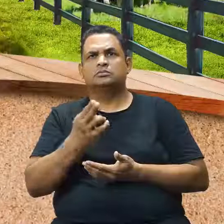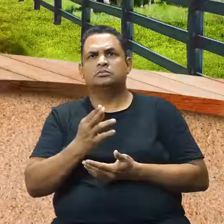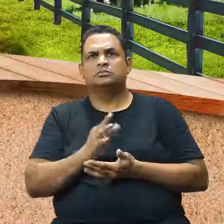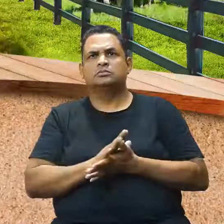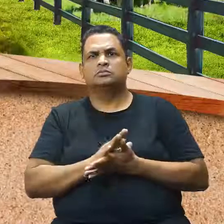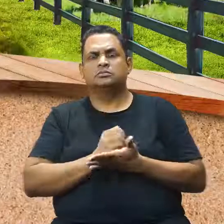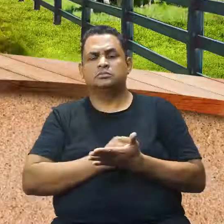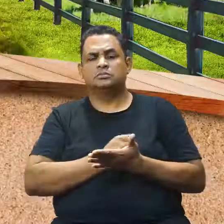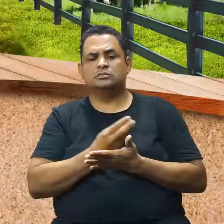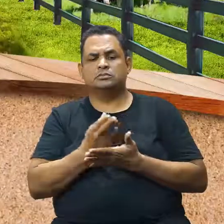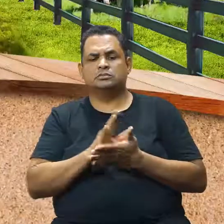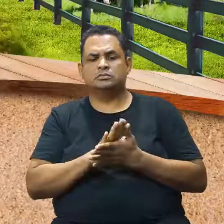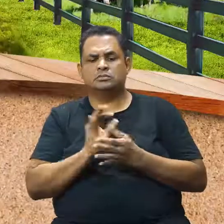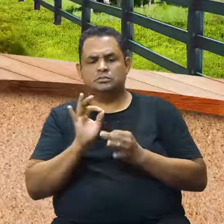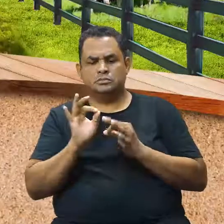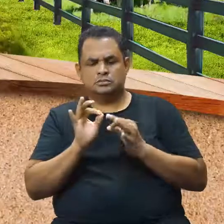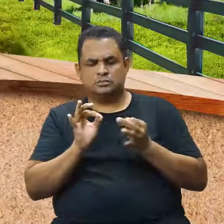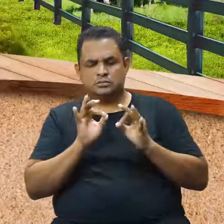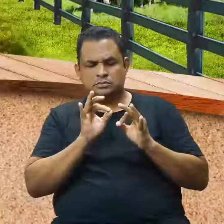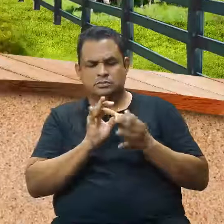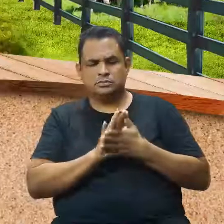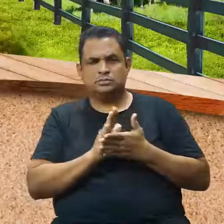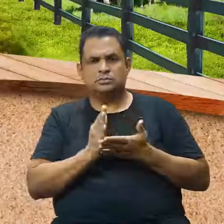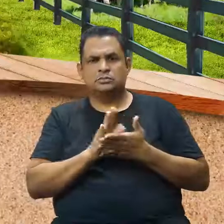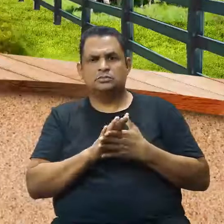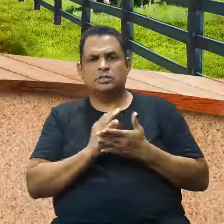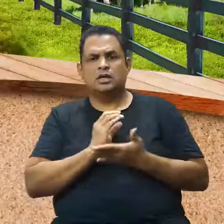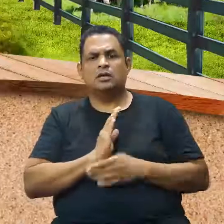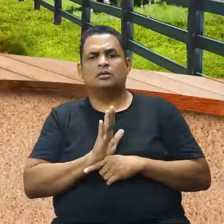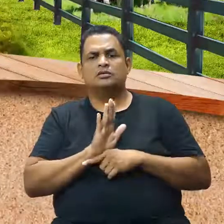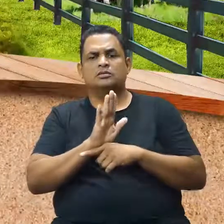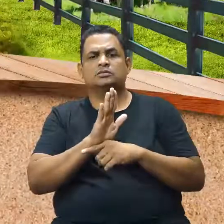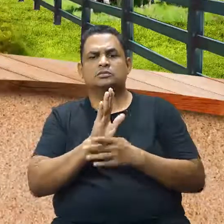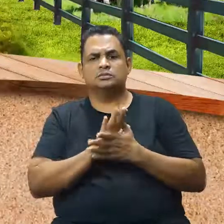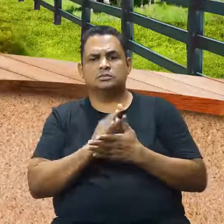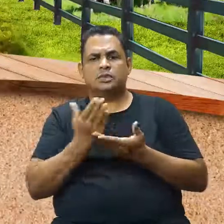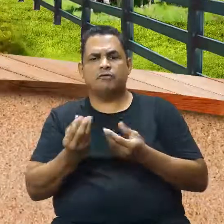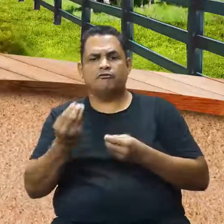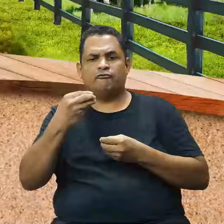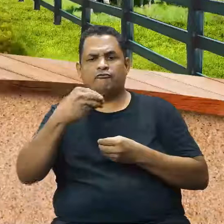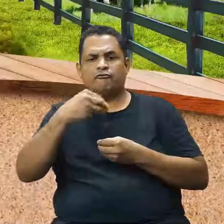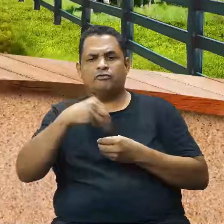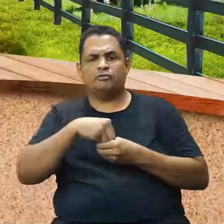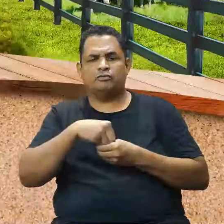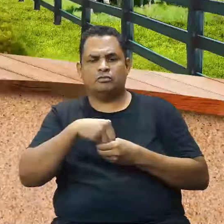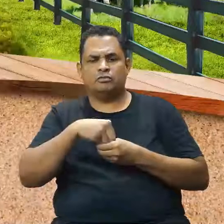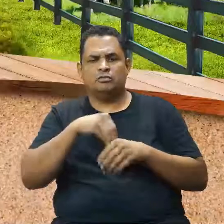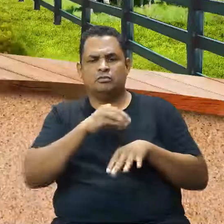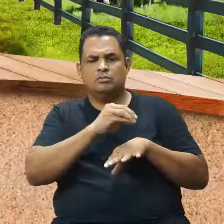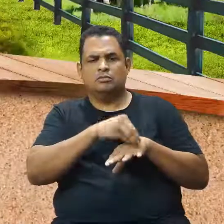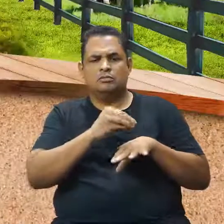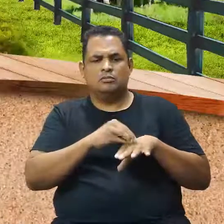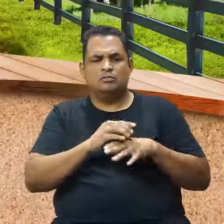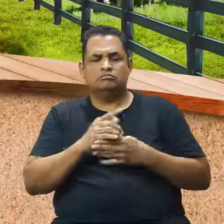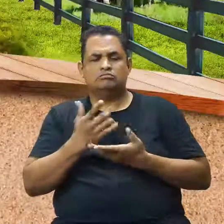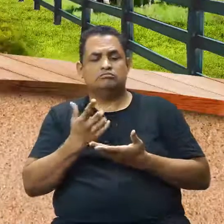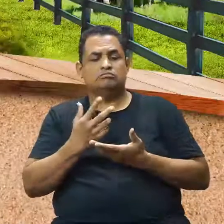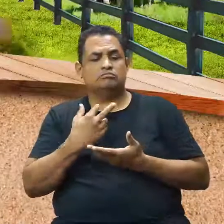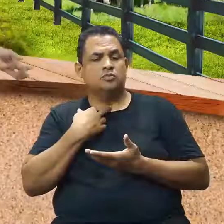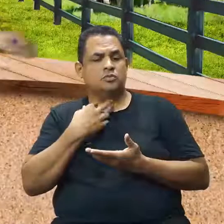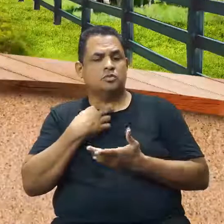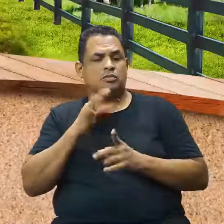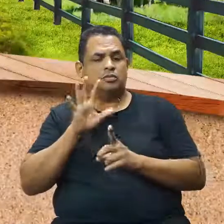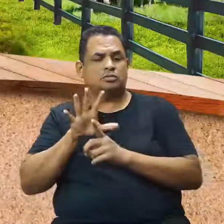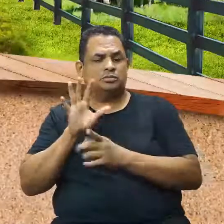uma quantidade de indivíduos que vão favorecer a reposição dos nutrientes sem interferir